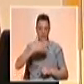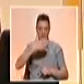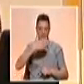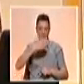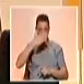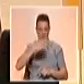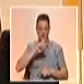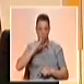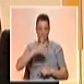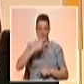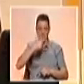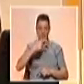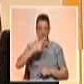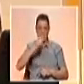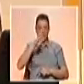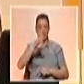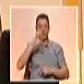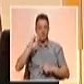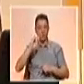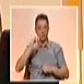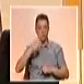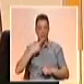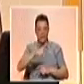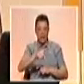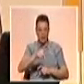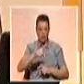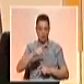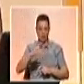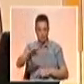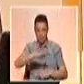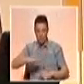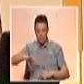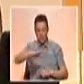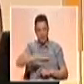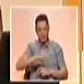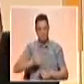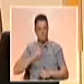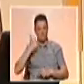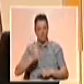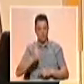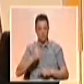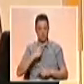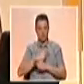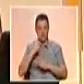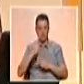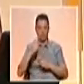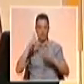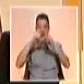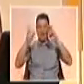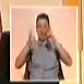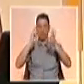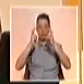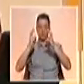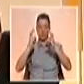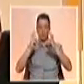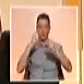uma considerável melhoria. O que é que levou a essa melhoria? Por um lado, Mais notícias foi a desindustrialização, portanto, o